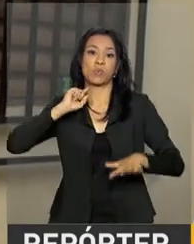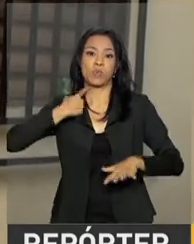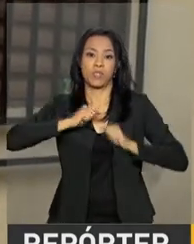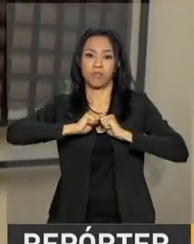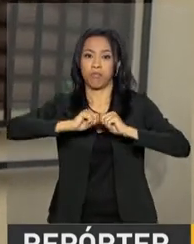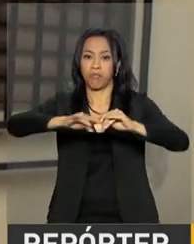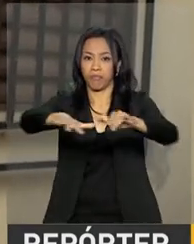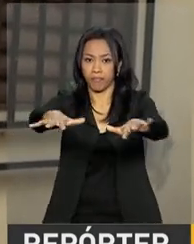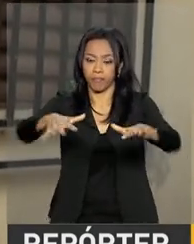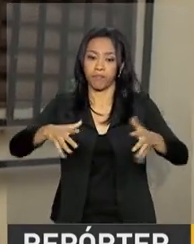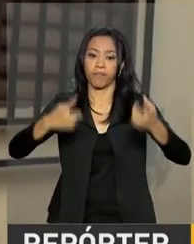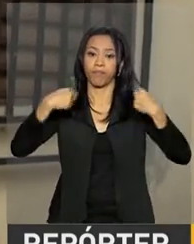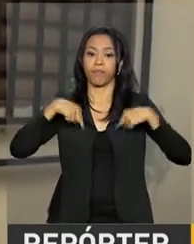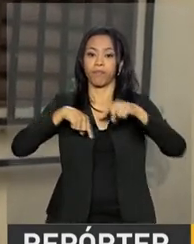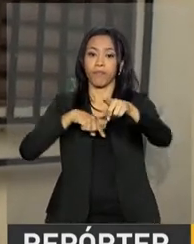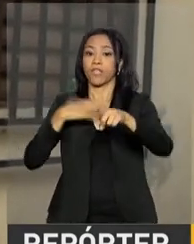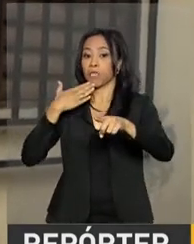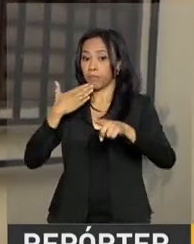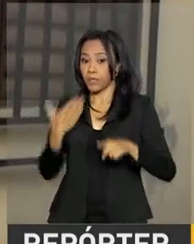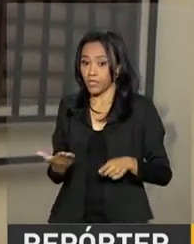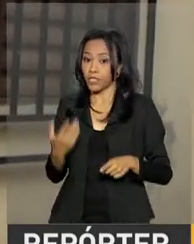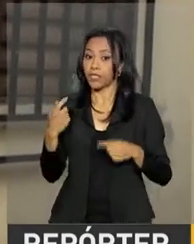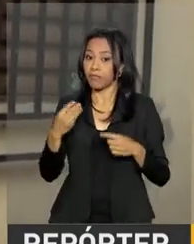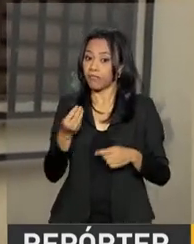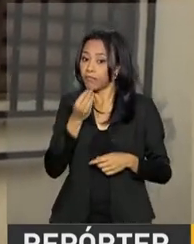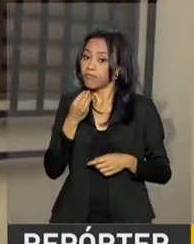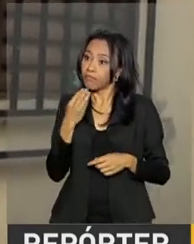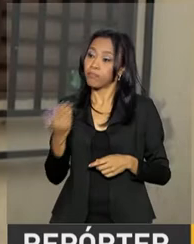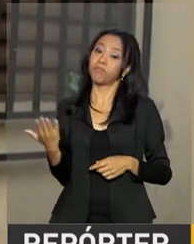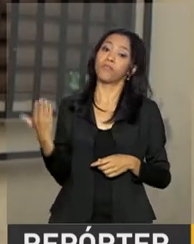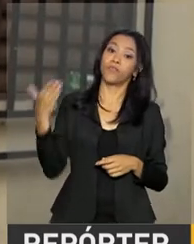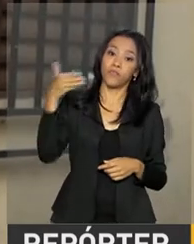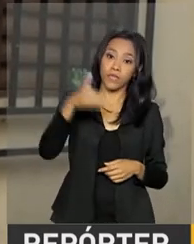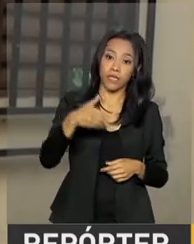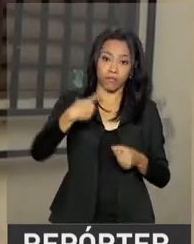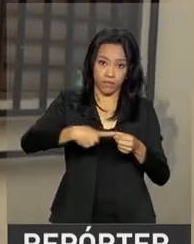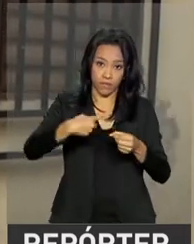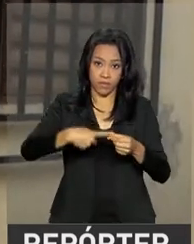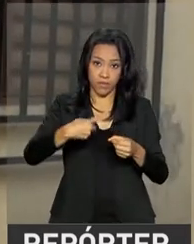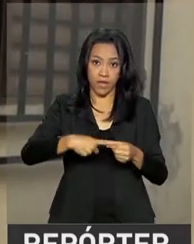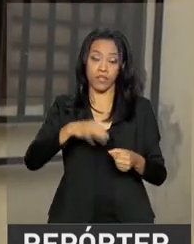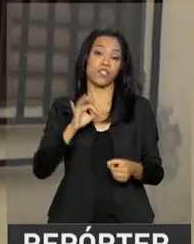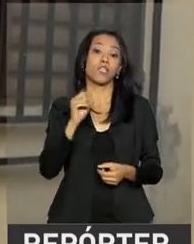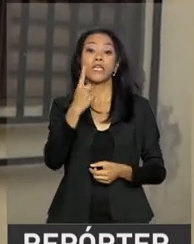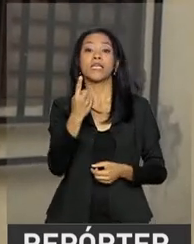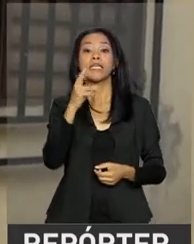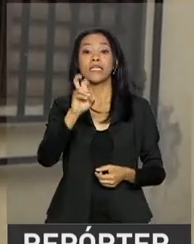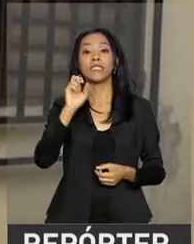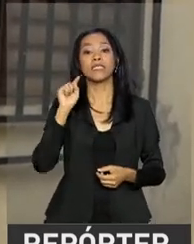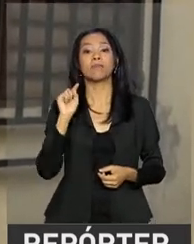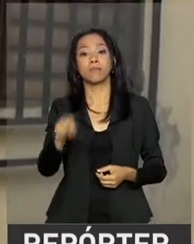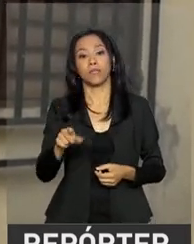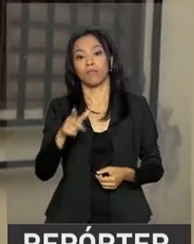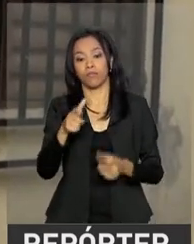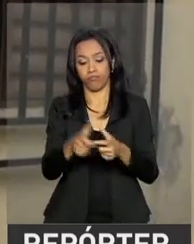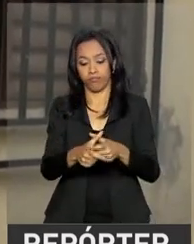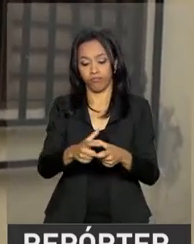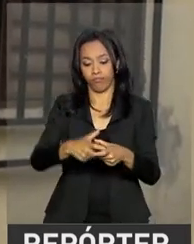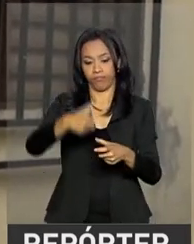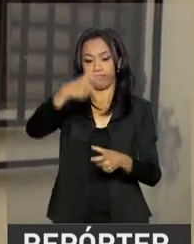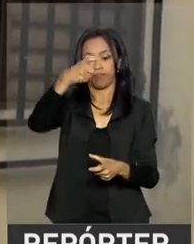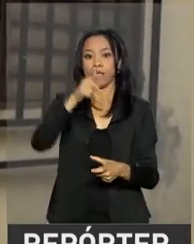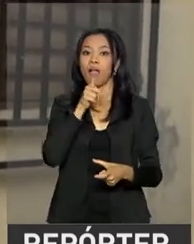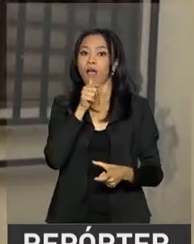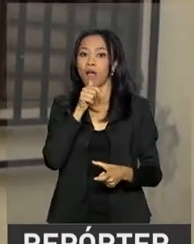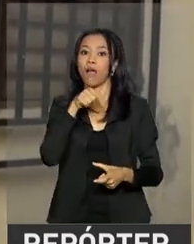que pudesse deslocar imediatamente pra cá para barcarena a 15 mil galões de água mineral hoje o maior problema